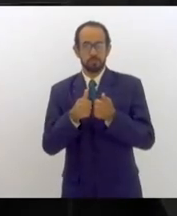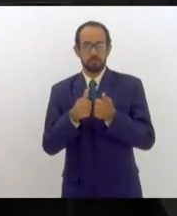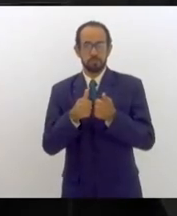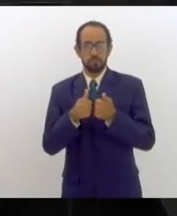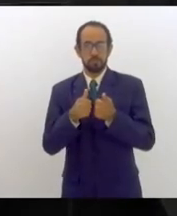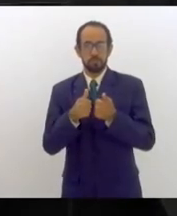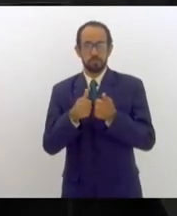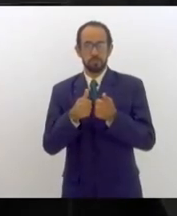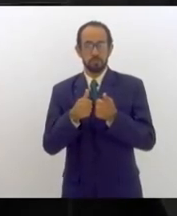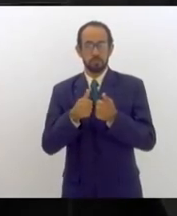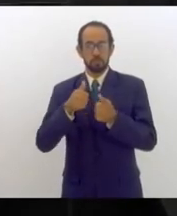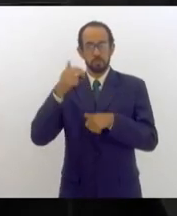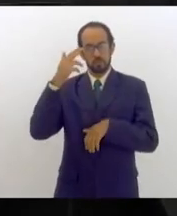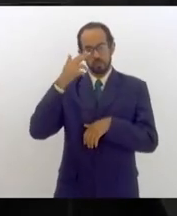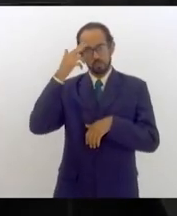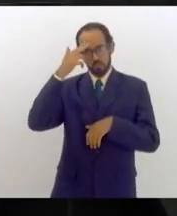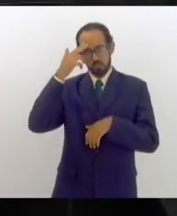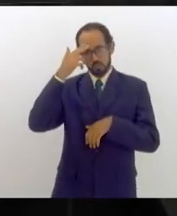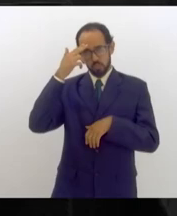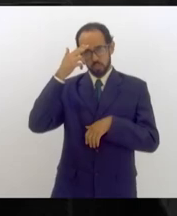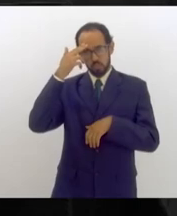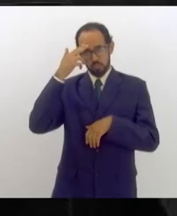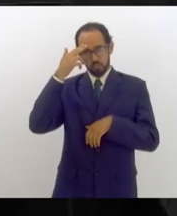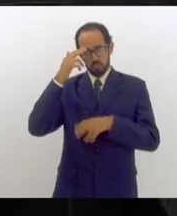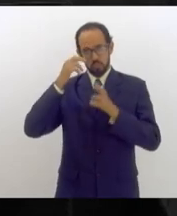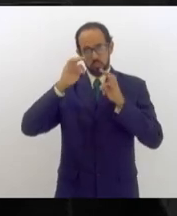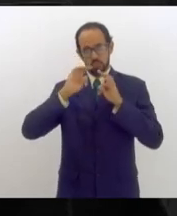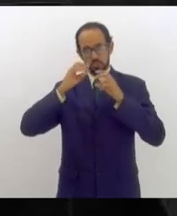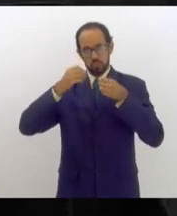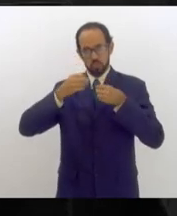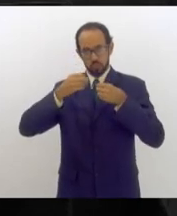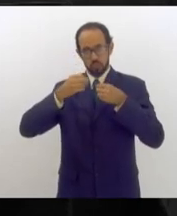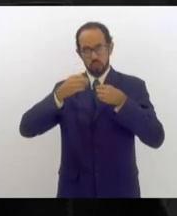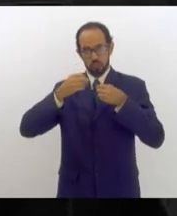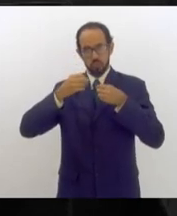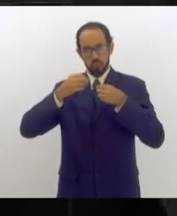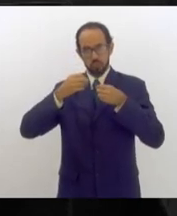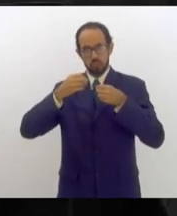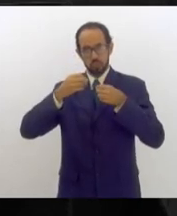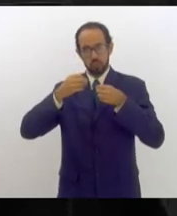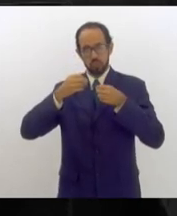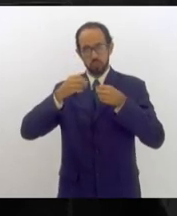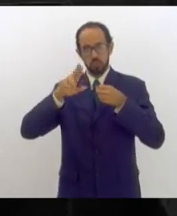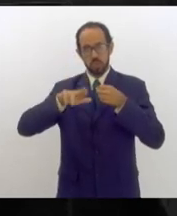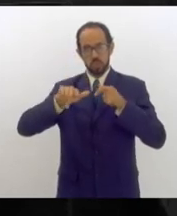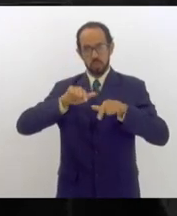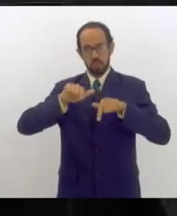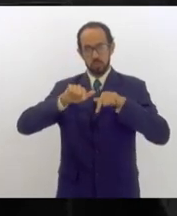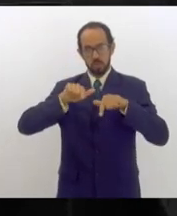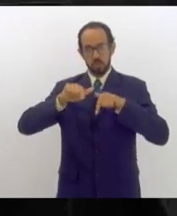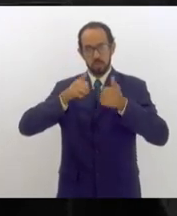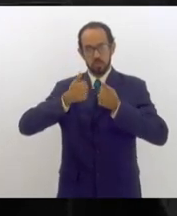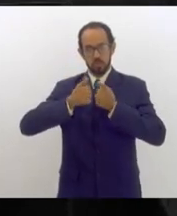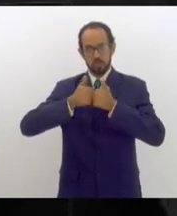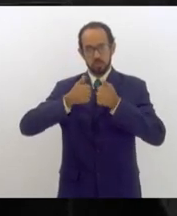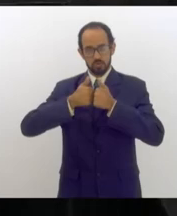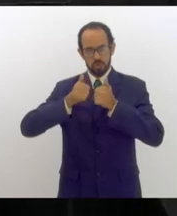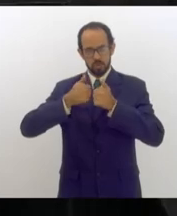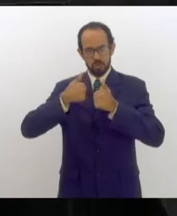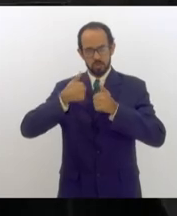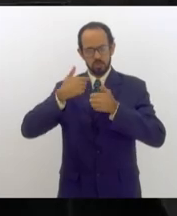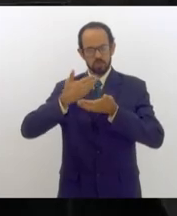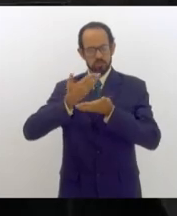o sonho de todos aqueles que um dia já foram transporteiro como eu engenharia